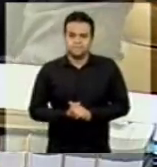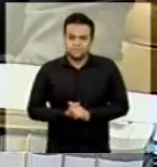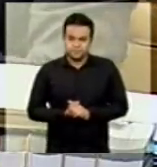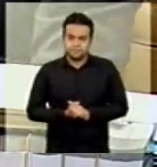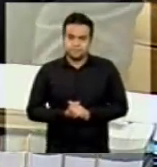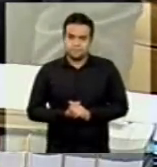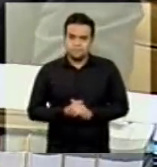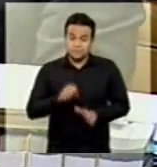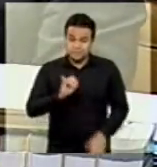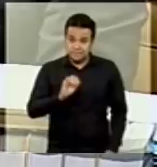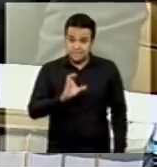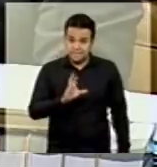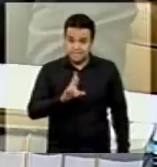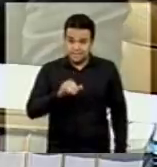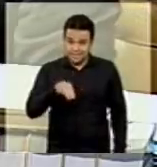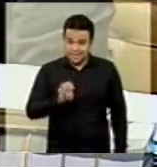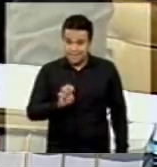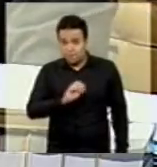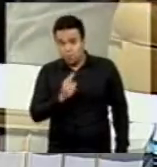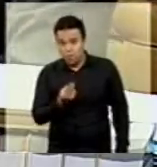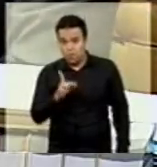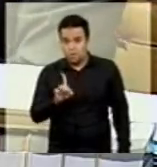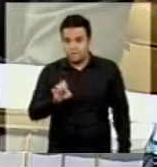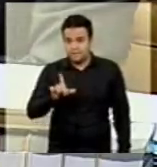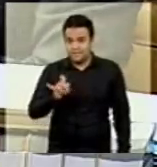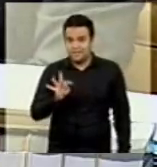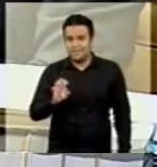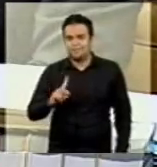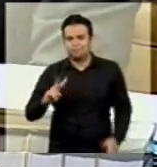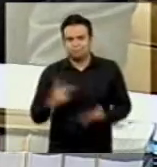algum crime ou delito eventualmente cometido,